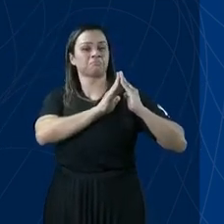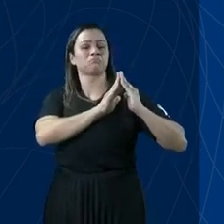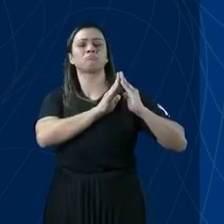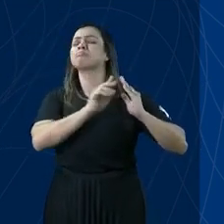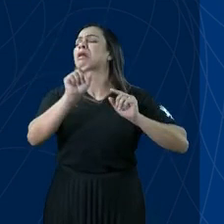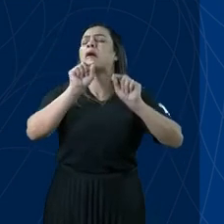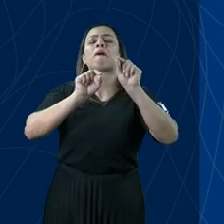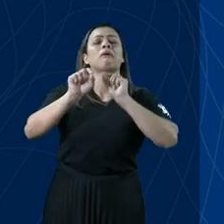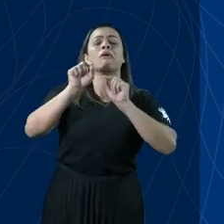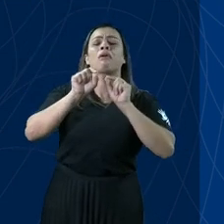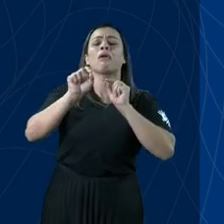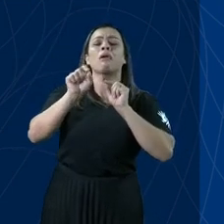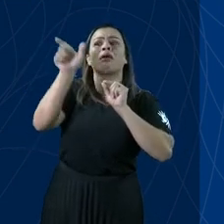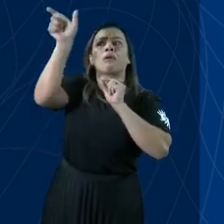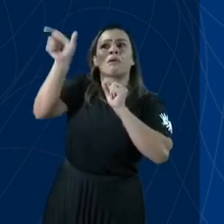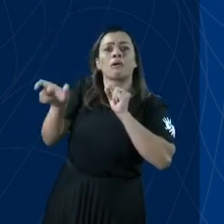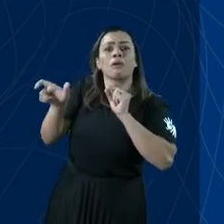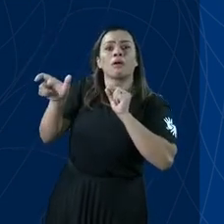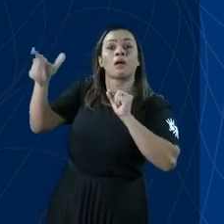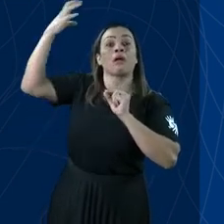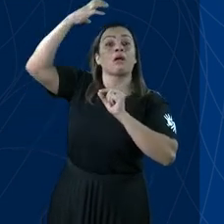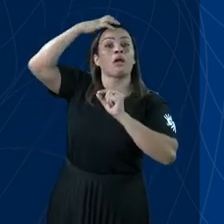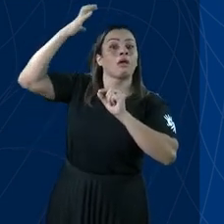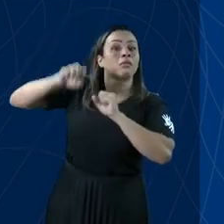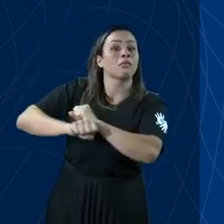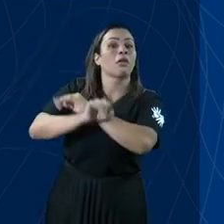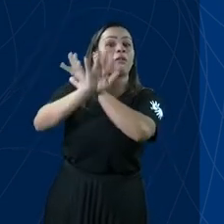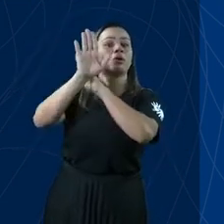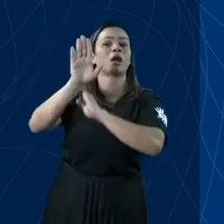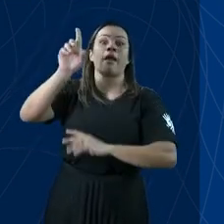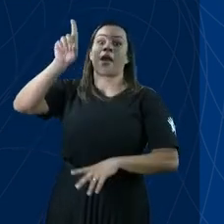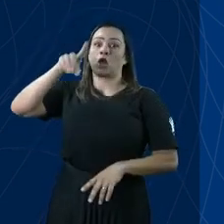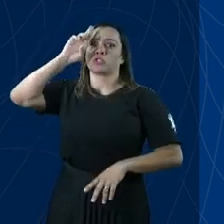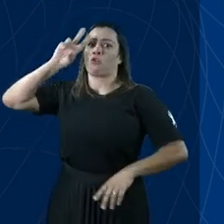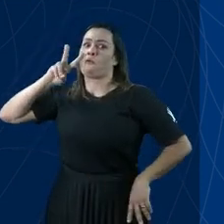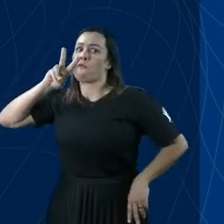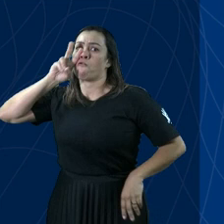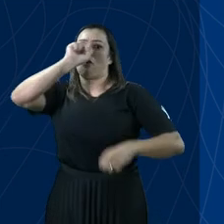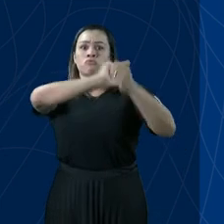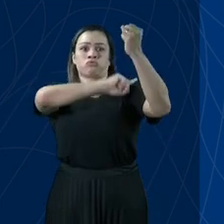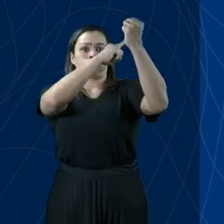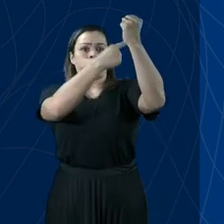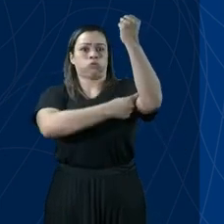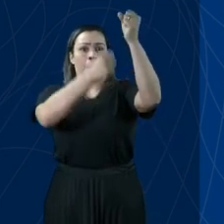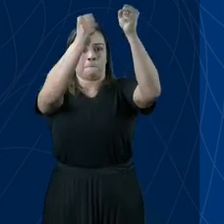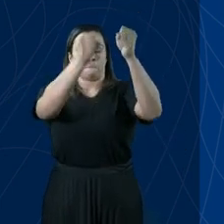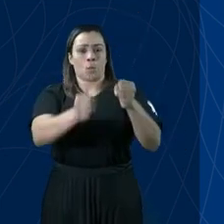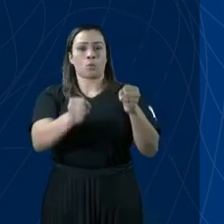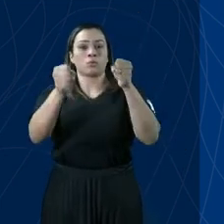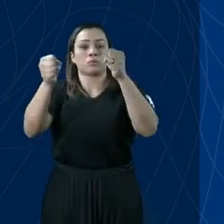Quem é este Rei da Glória? O Senhor forte e